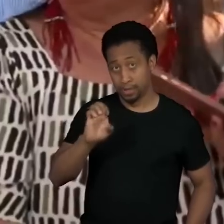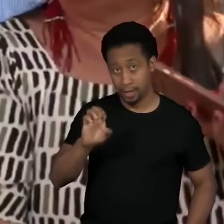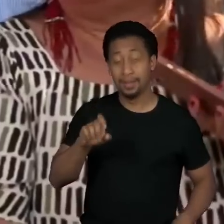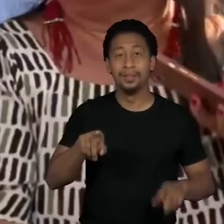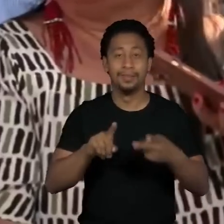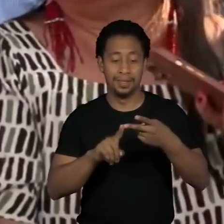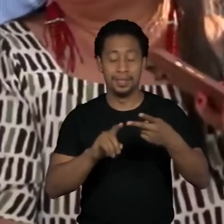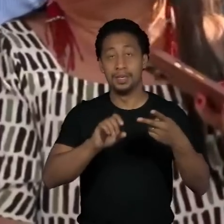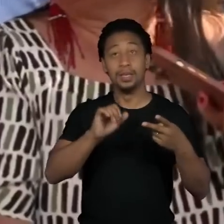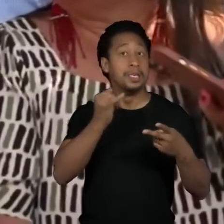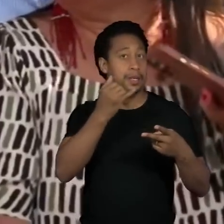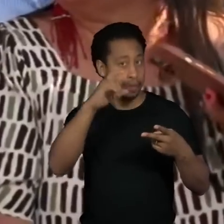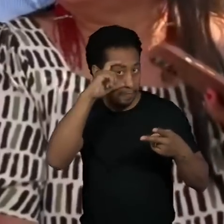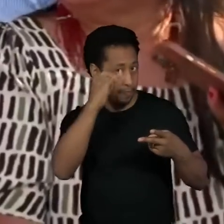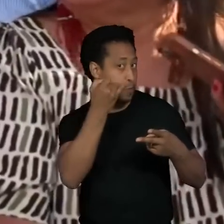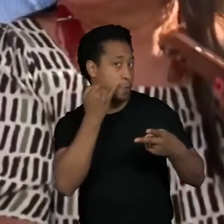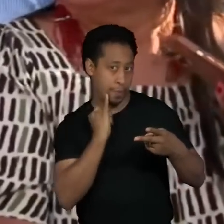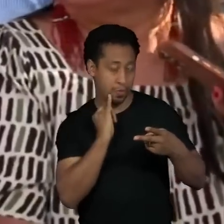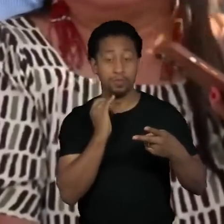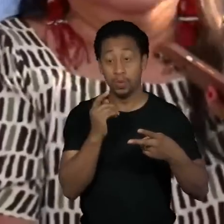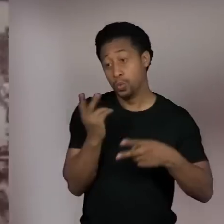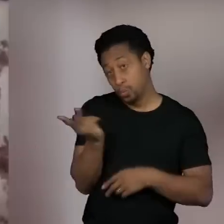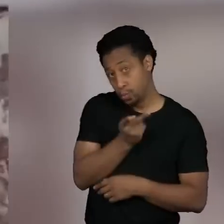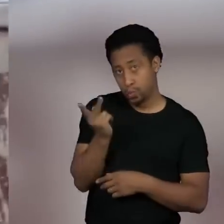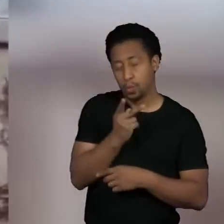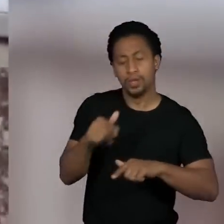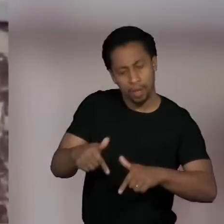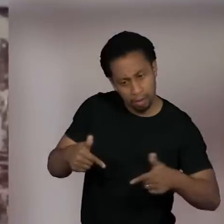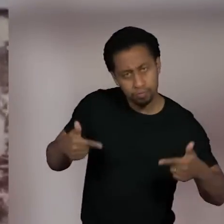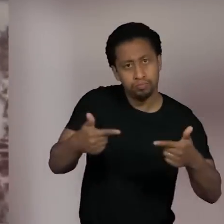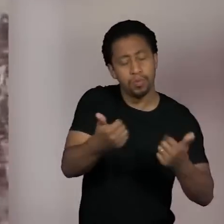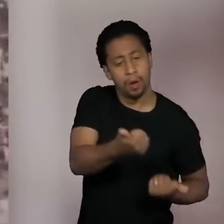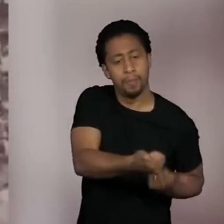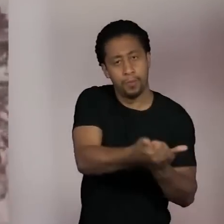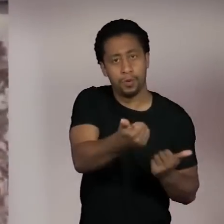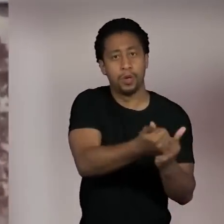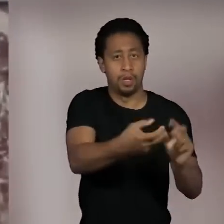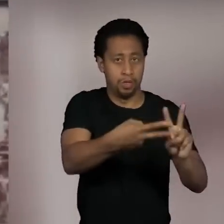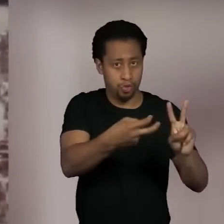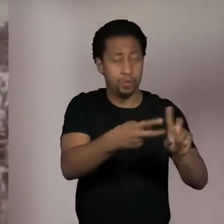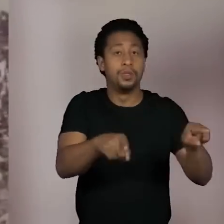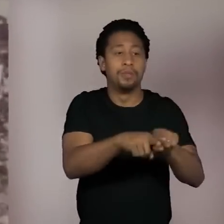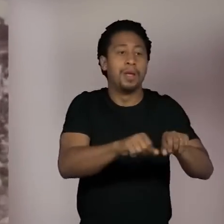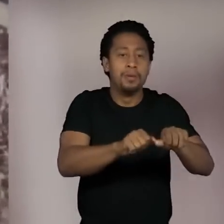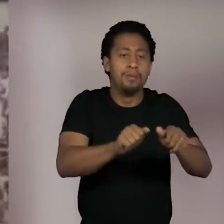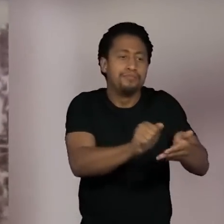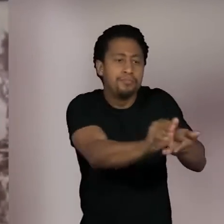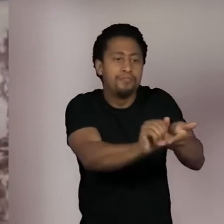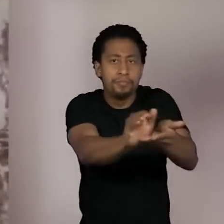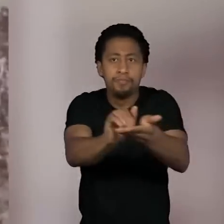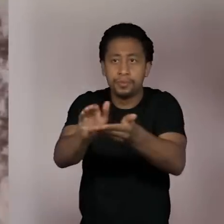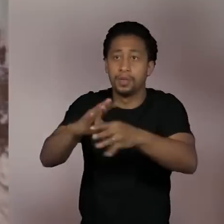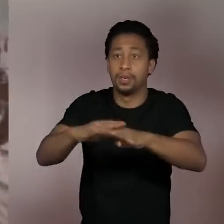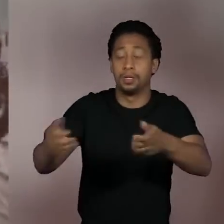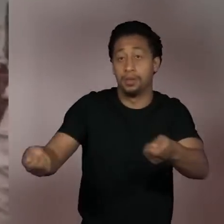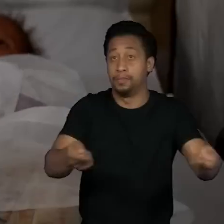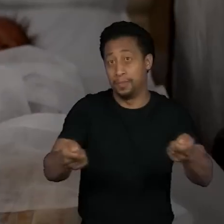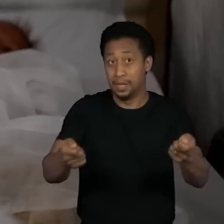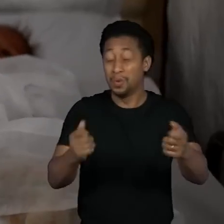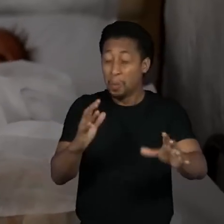Boa Vista as ações de apoio aos indígenas e a expulsão dos garimpeiros, que chegaram a cerca de 20